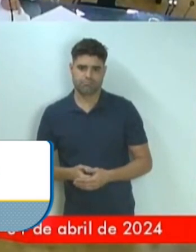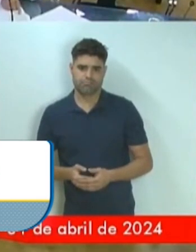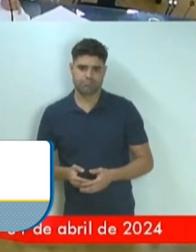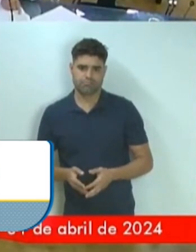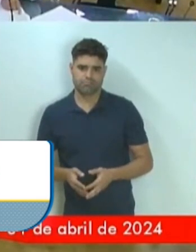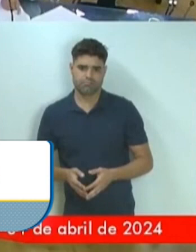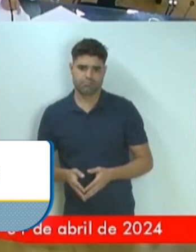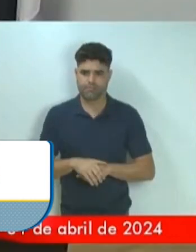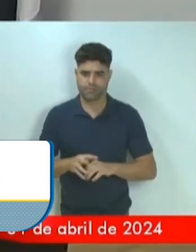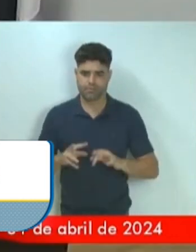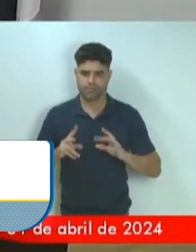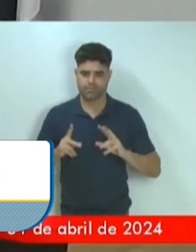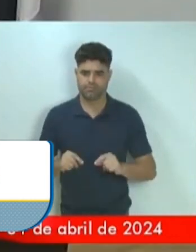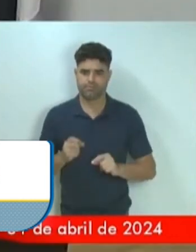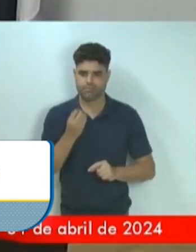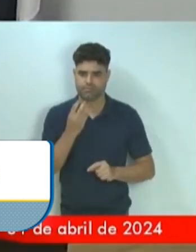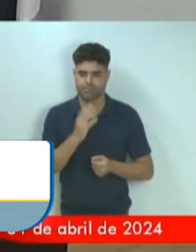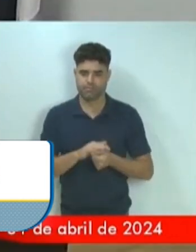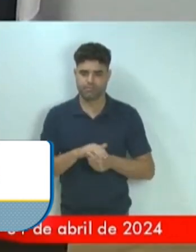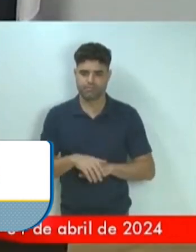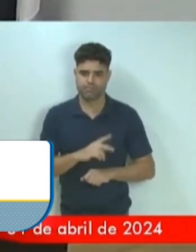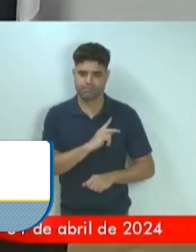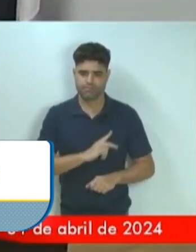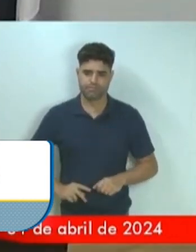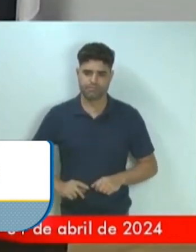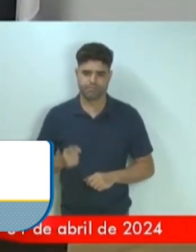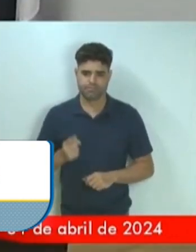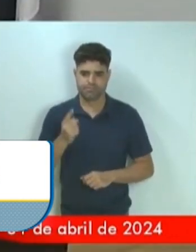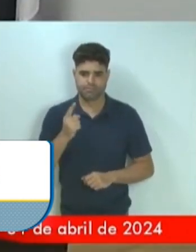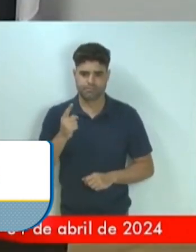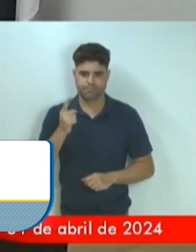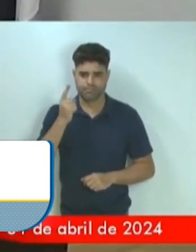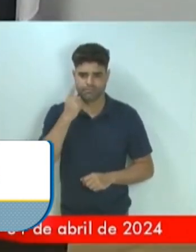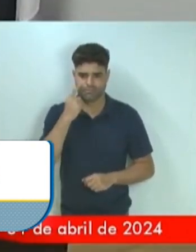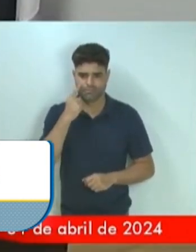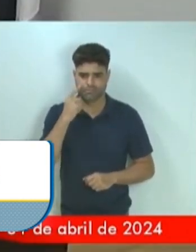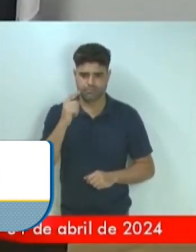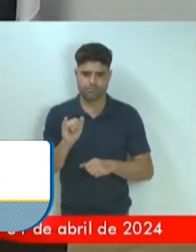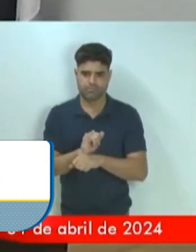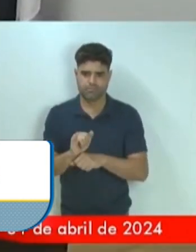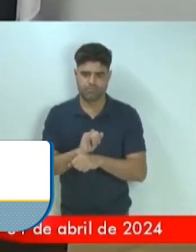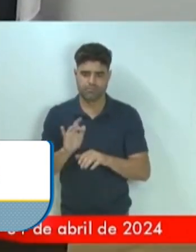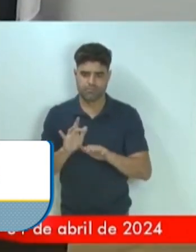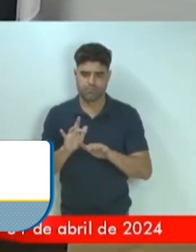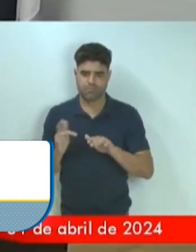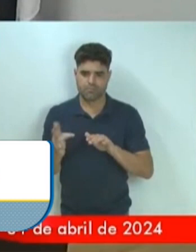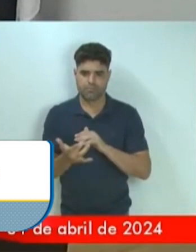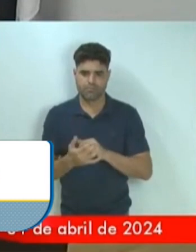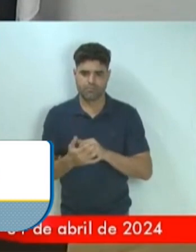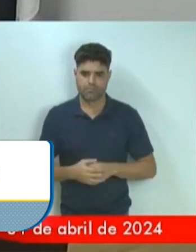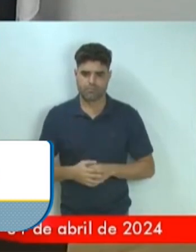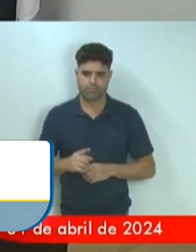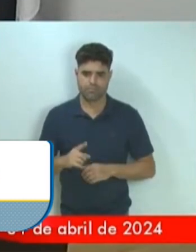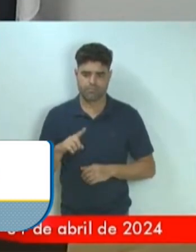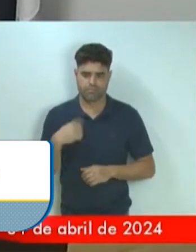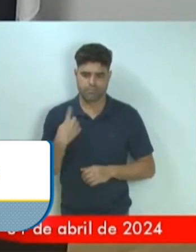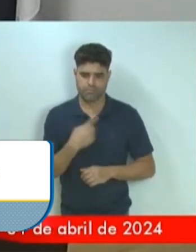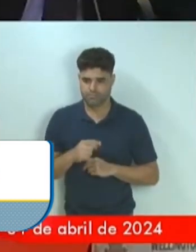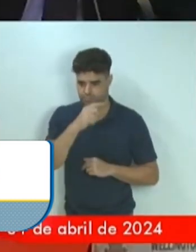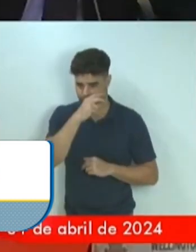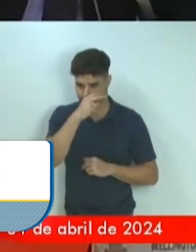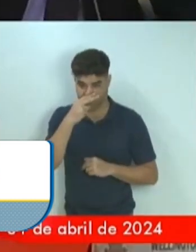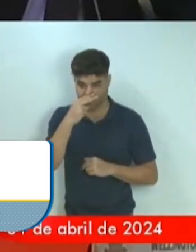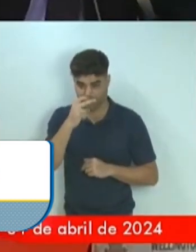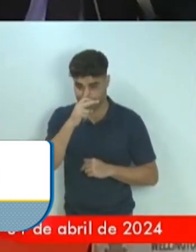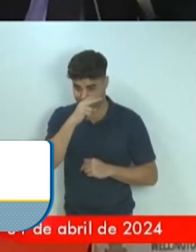em desfavor dele. Depois disso, o próprio Ed Thomas vai ter aí 10 dias para fazer uma defesa prévia e depois dessa defesa, a